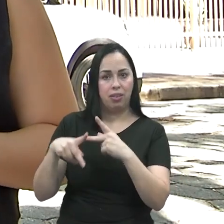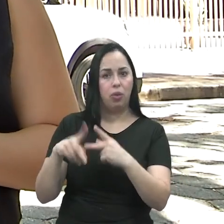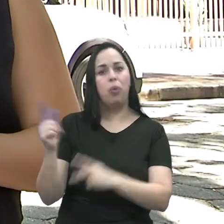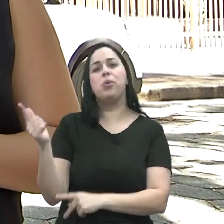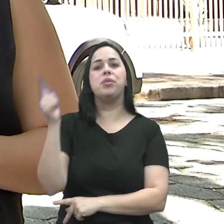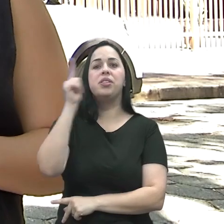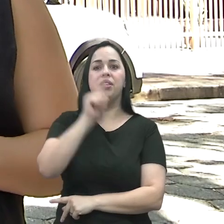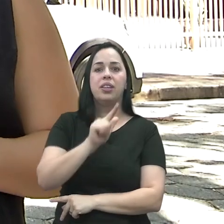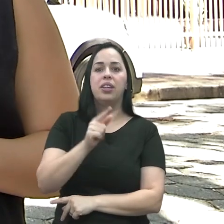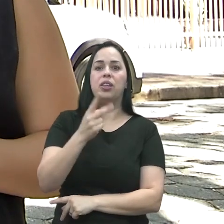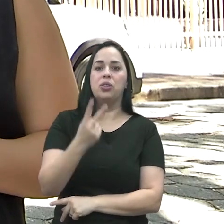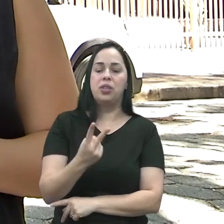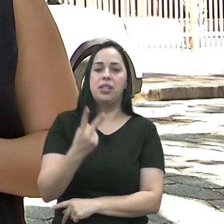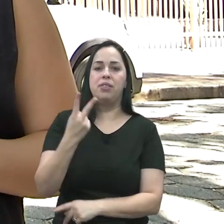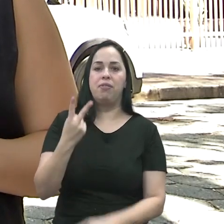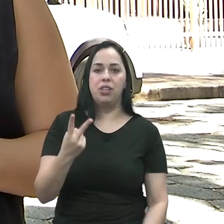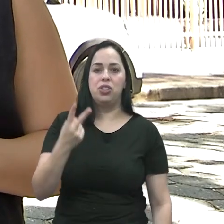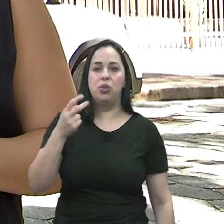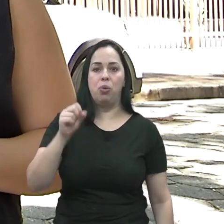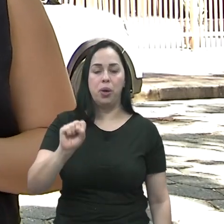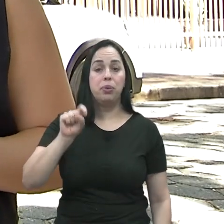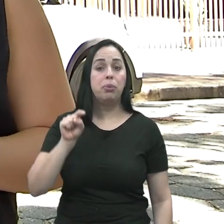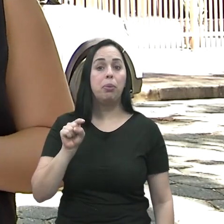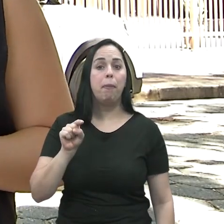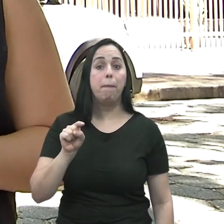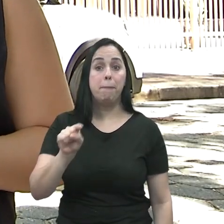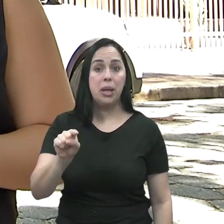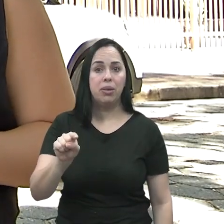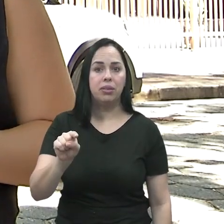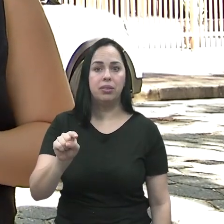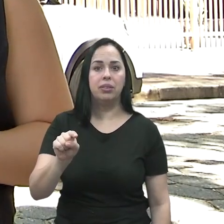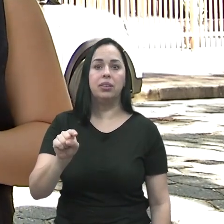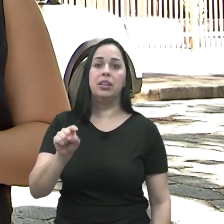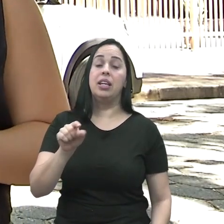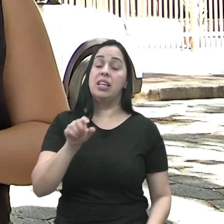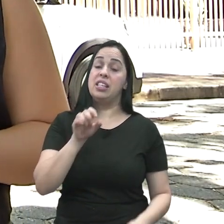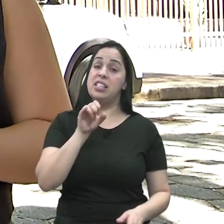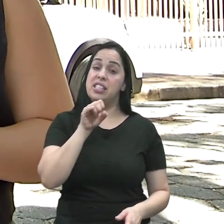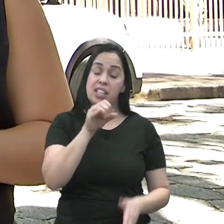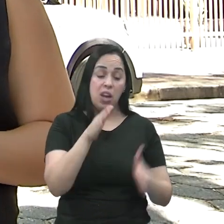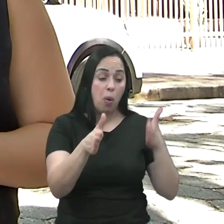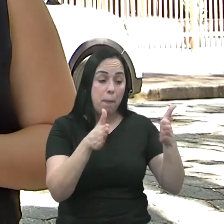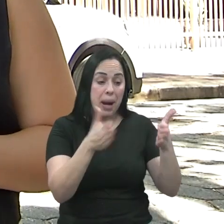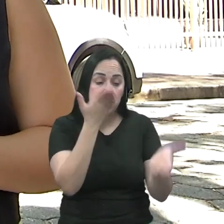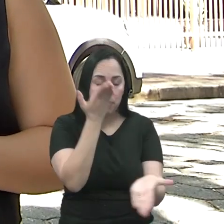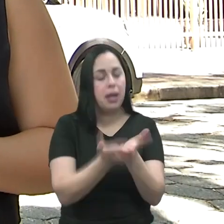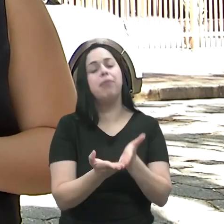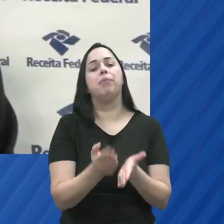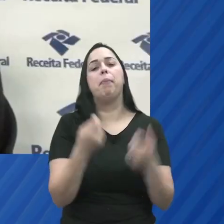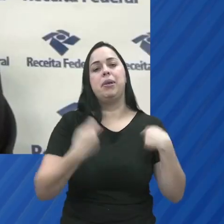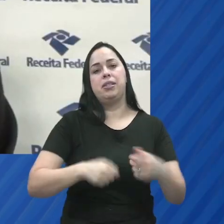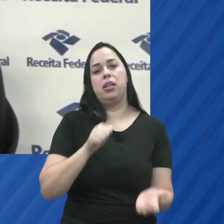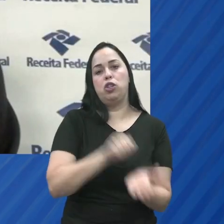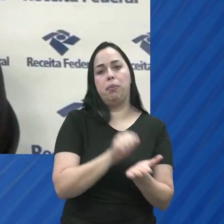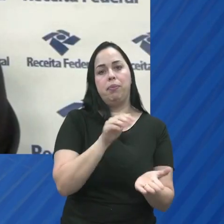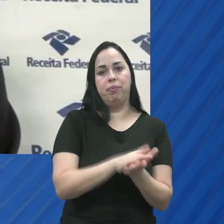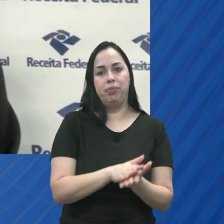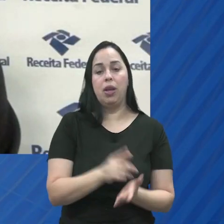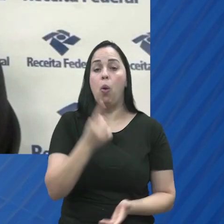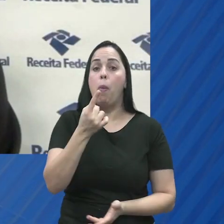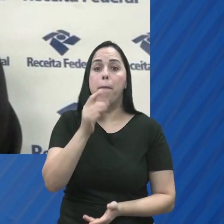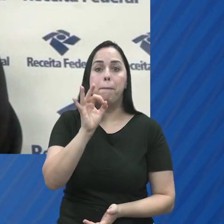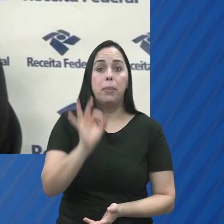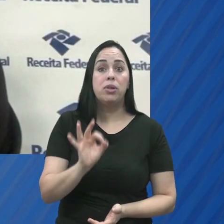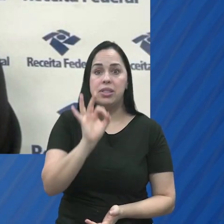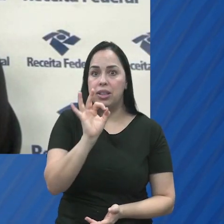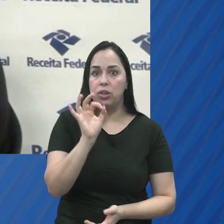Campos foram recebidas 228.515 declarações. E quem perde o prazo está sujeito à multa. A multa é